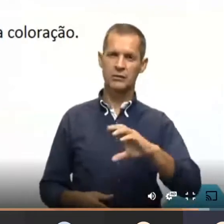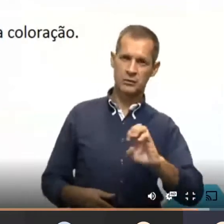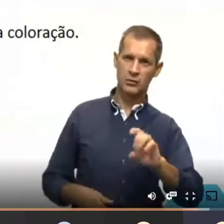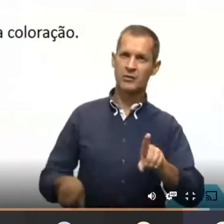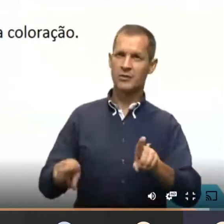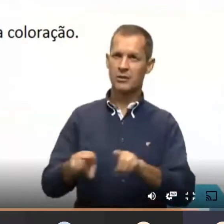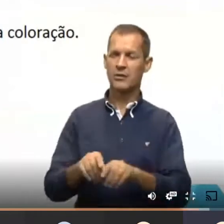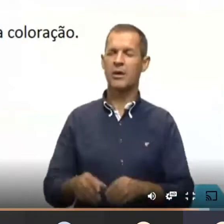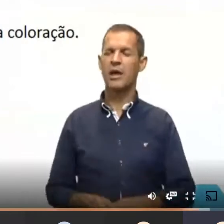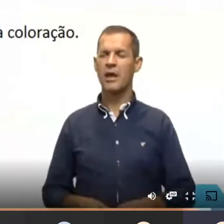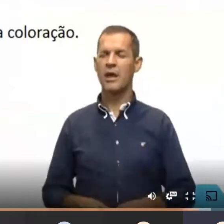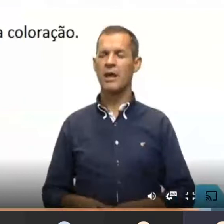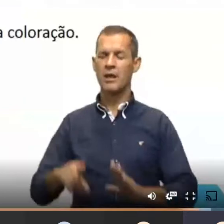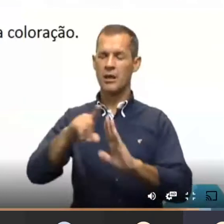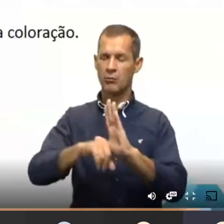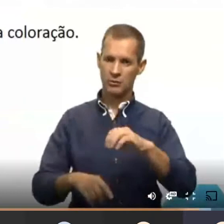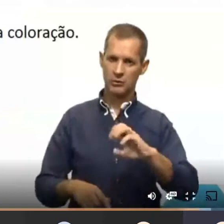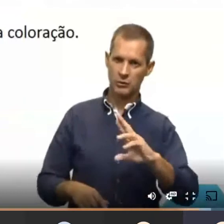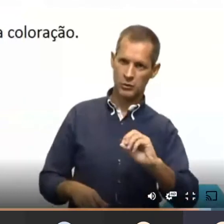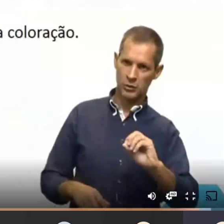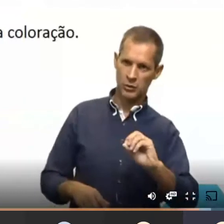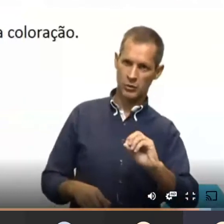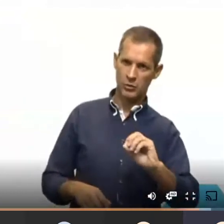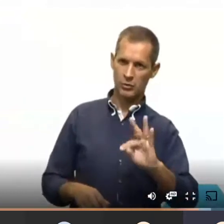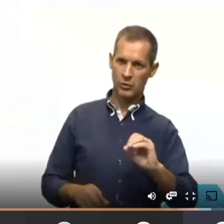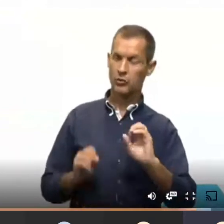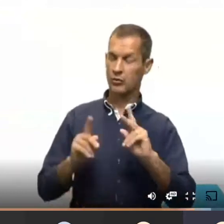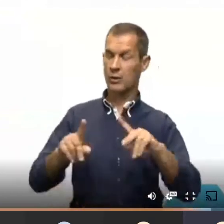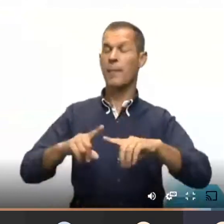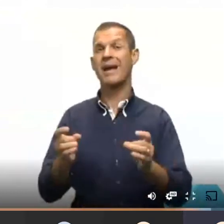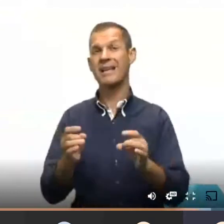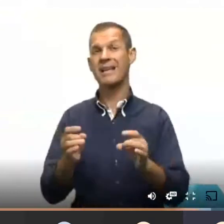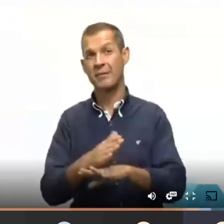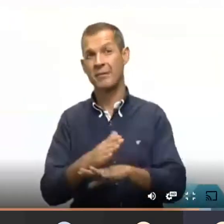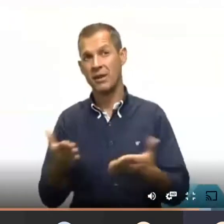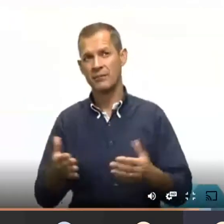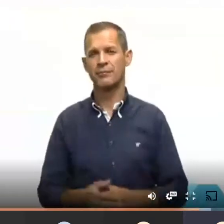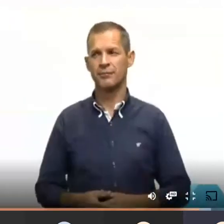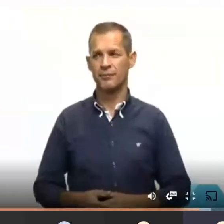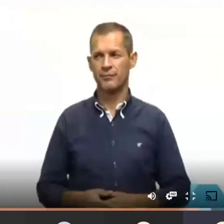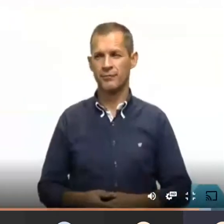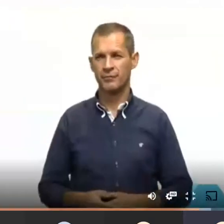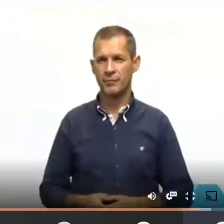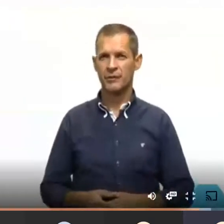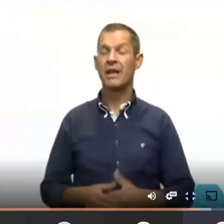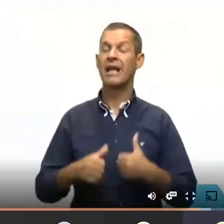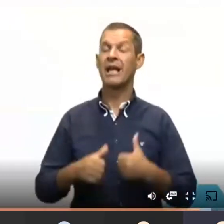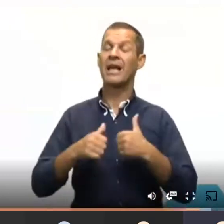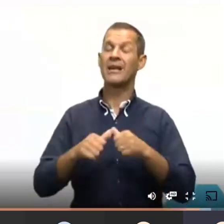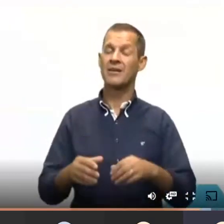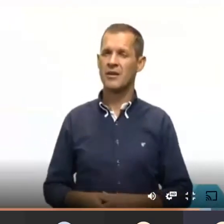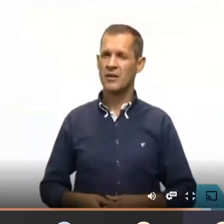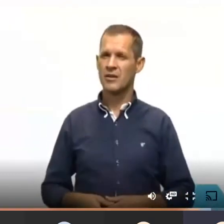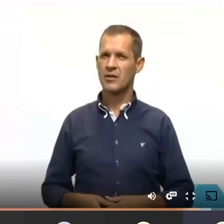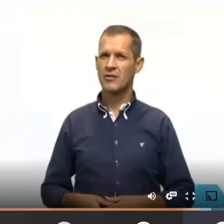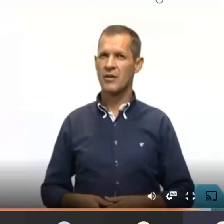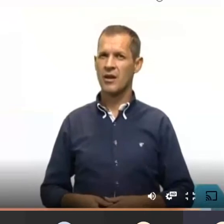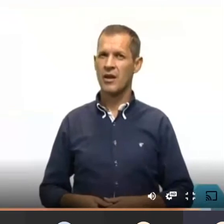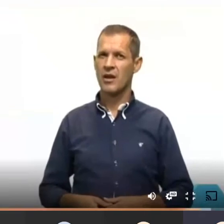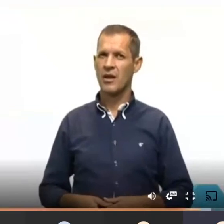ou processo necrótico, tá ok? Então, para finalizar, aqui nesse